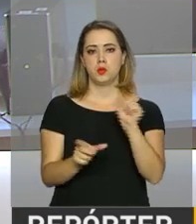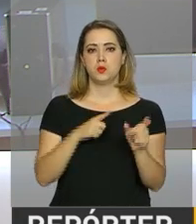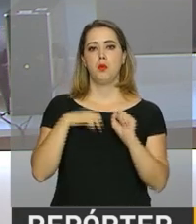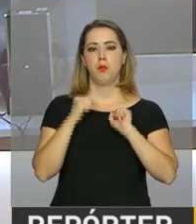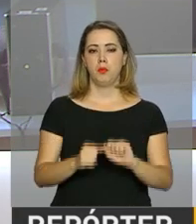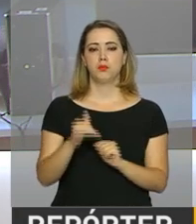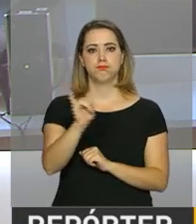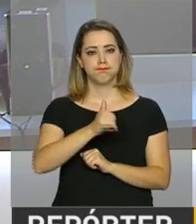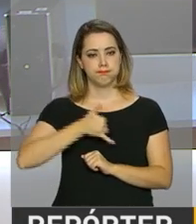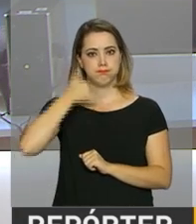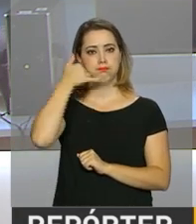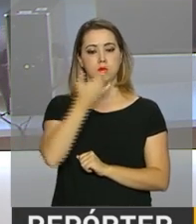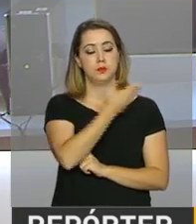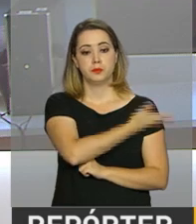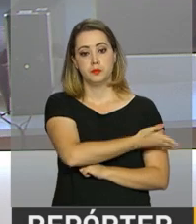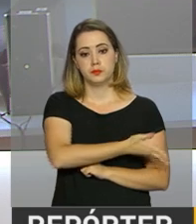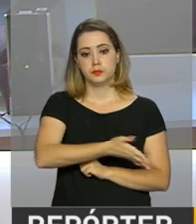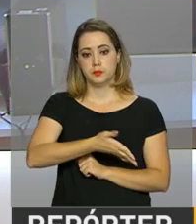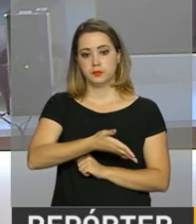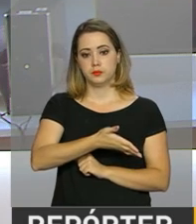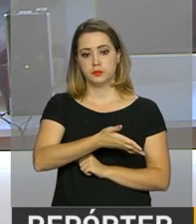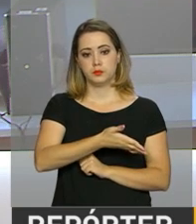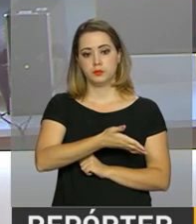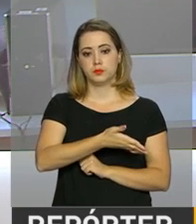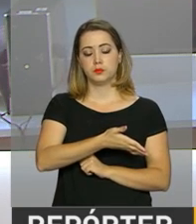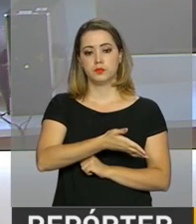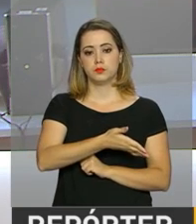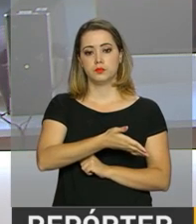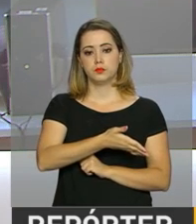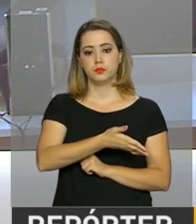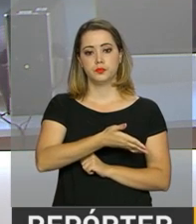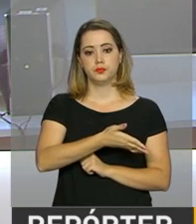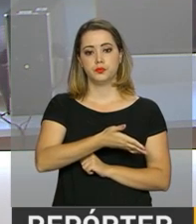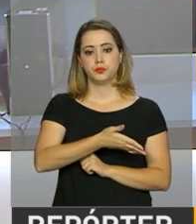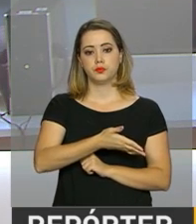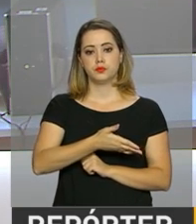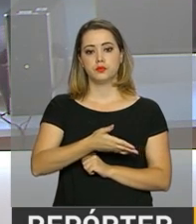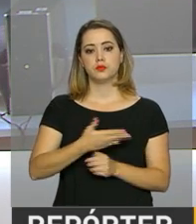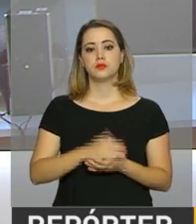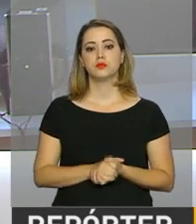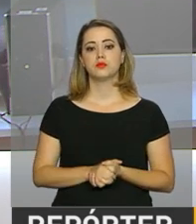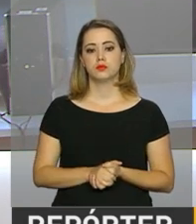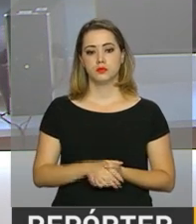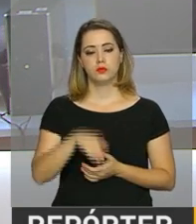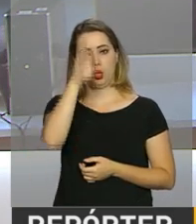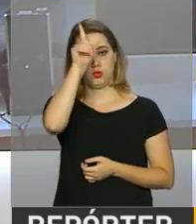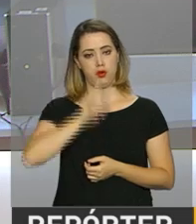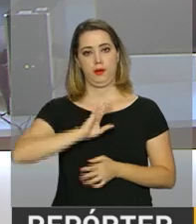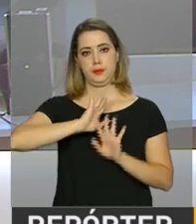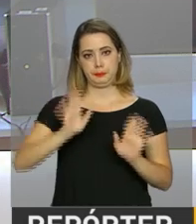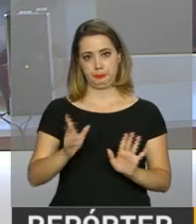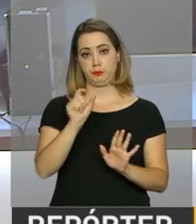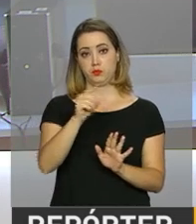entrar em contato com o Ministério da Educação por meio do telefone 0861 6161 a ligação é de graça